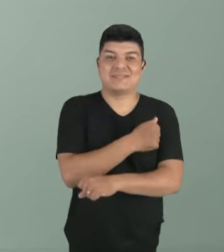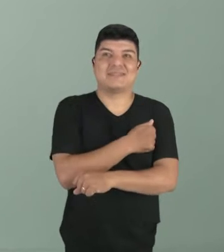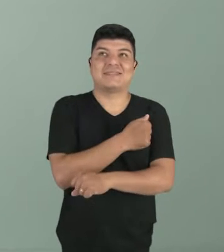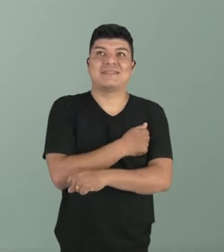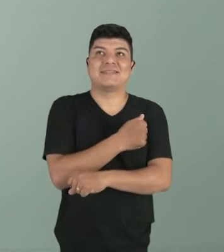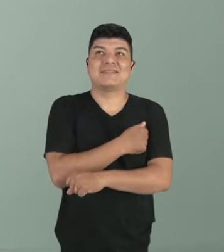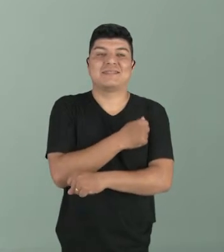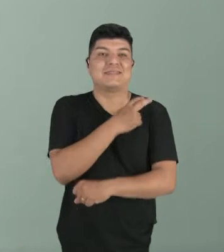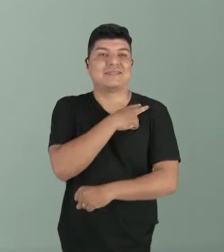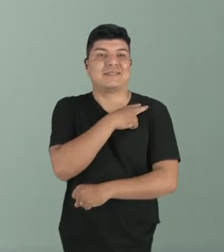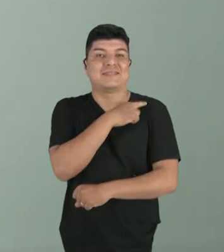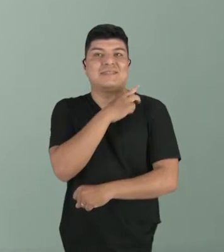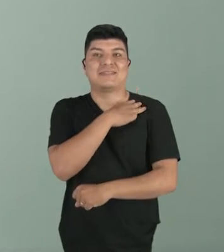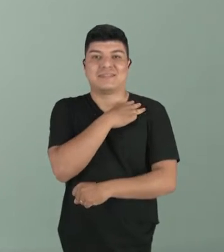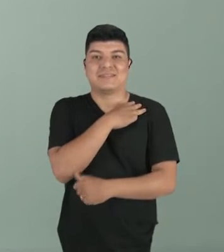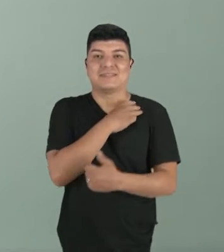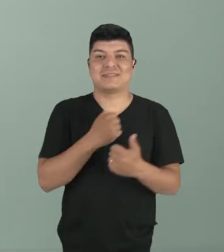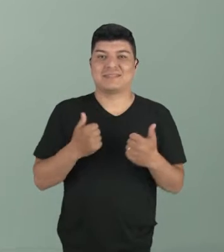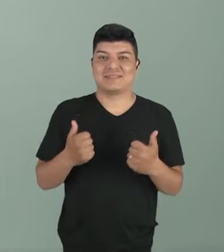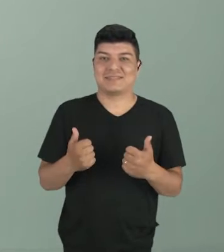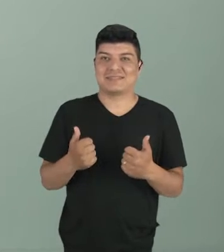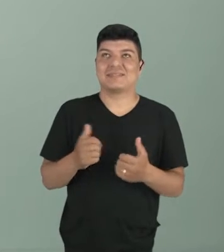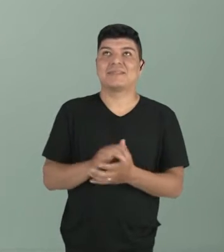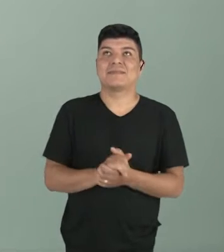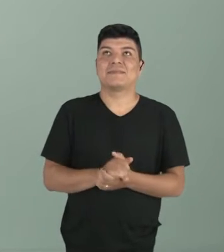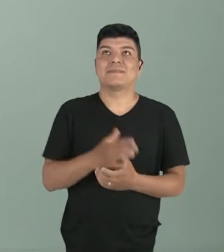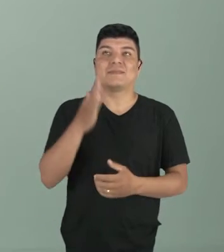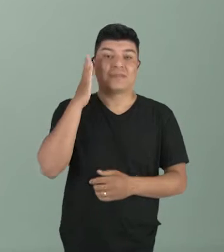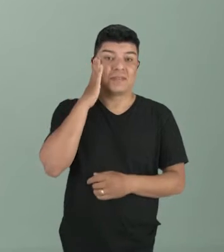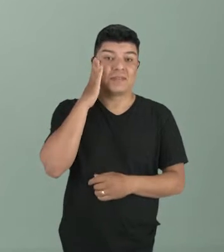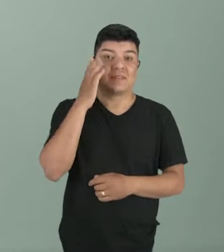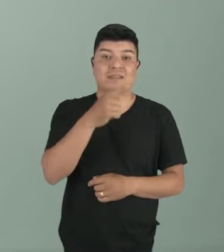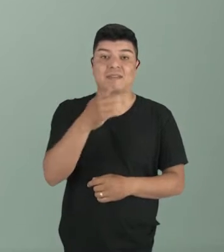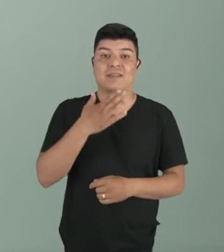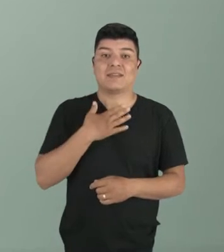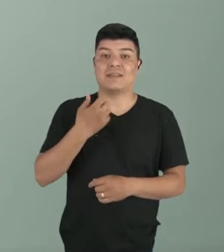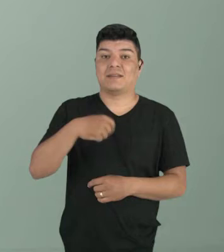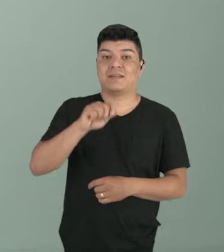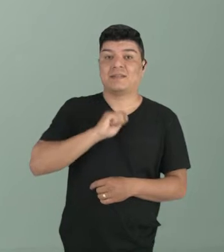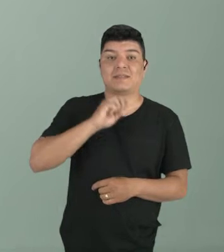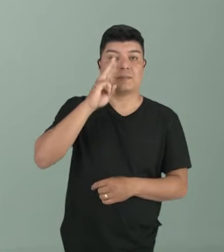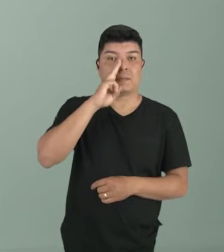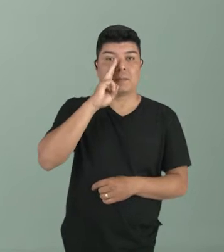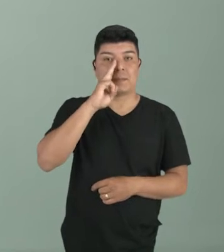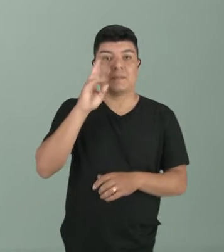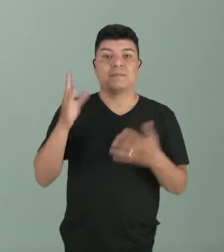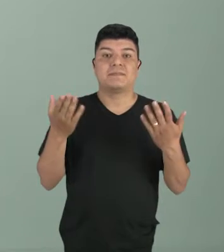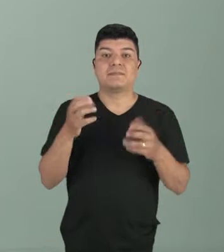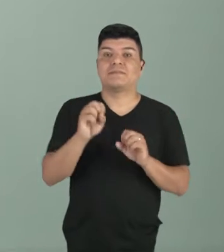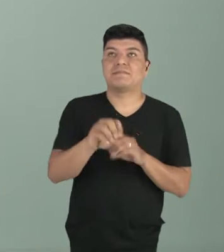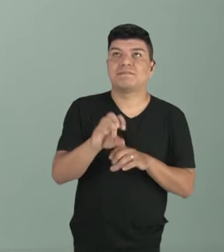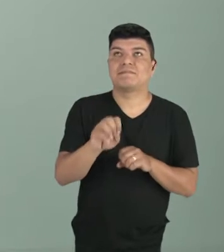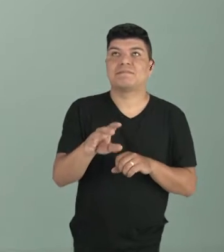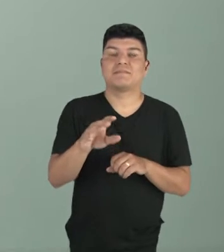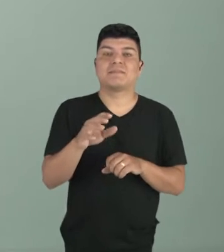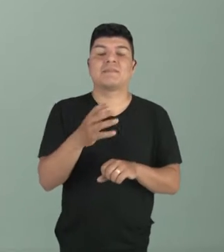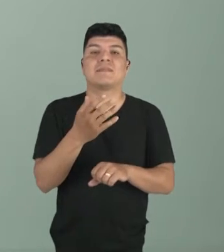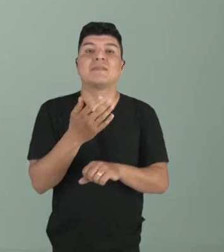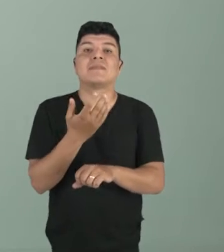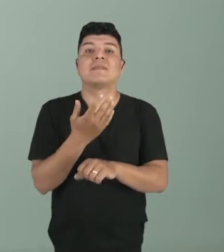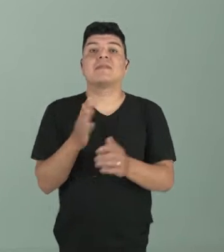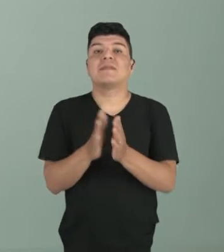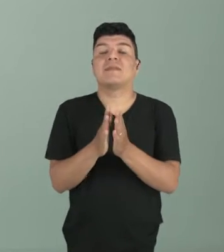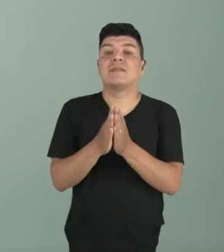da segunda série do ensino médio. Como vocês já sabem, eu sou a professora Miriam Lira e ministro aulas de geografia na